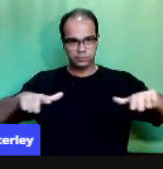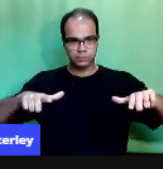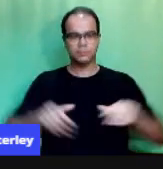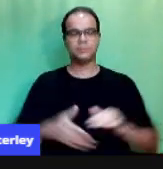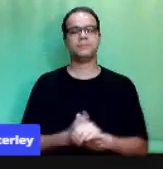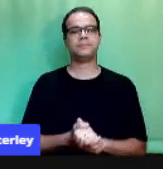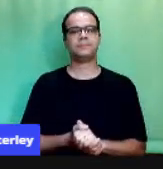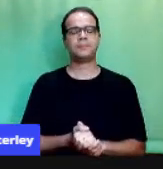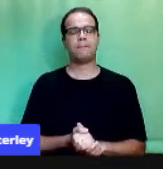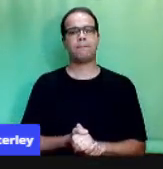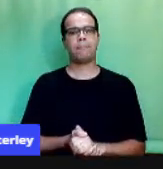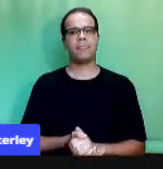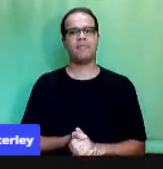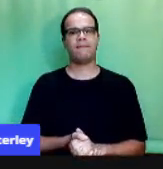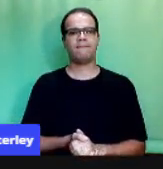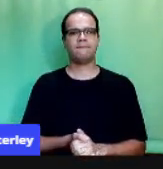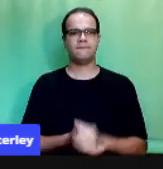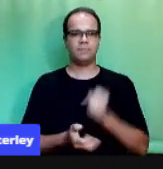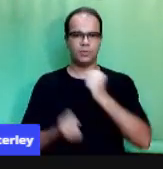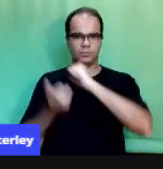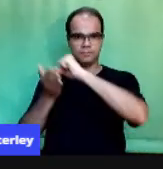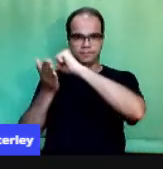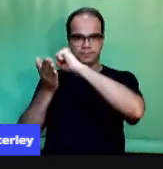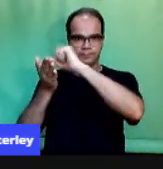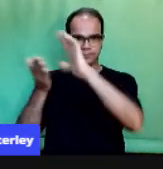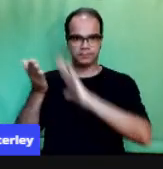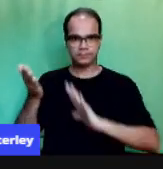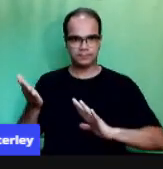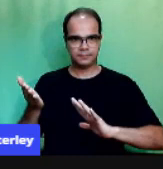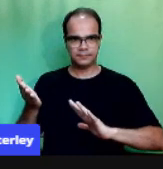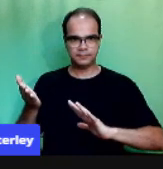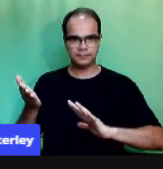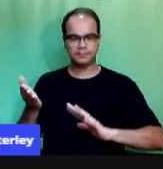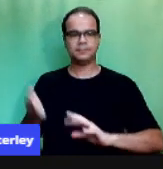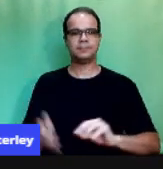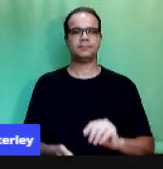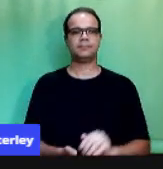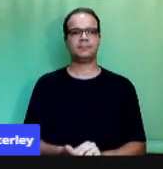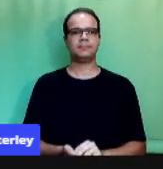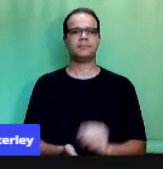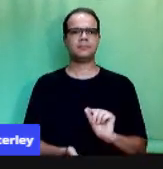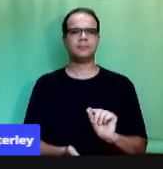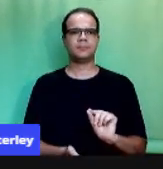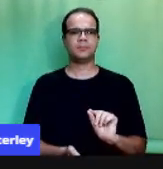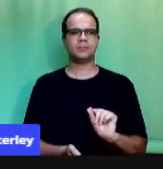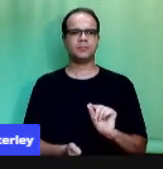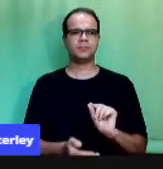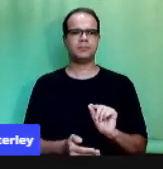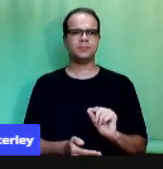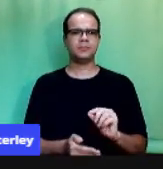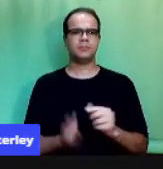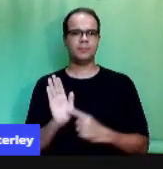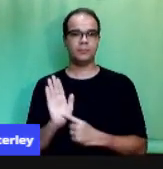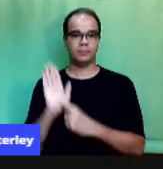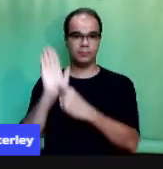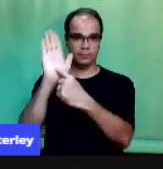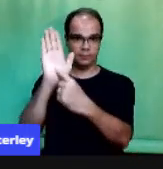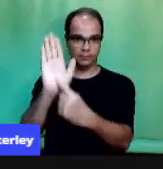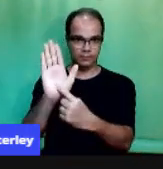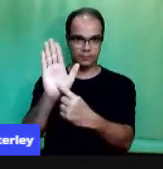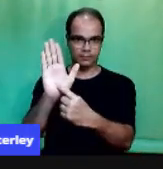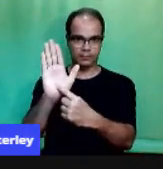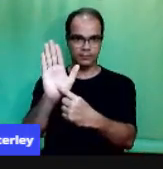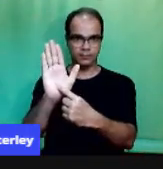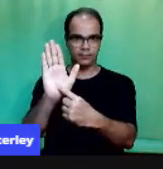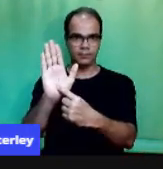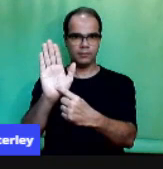Bem, em atividades, nós vamos, então, estar apresentando aos alunos